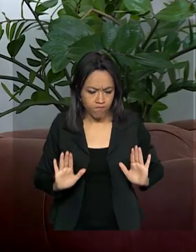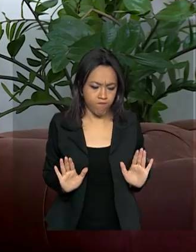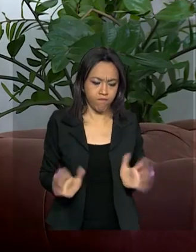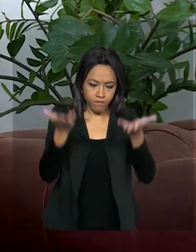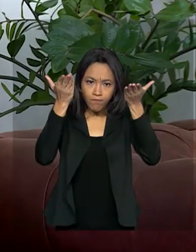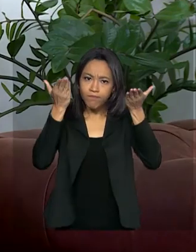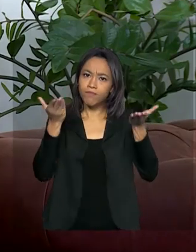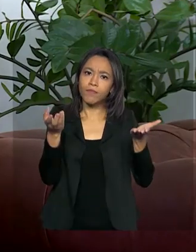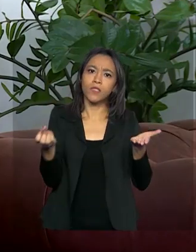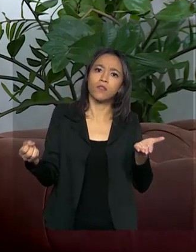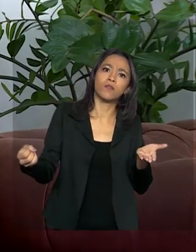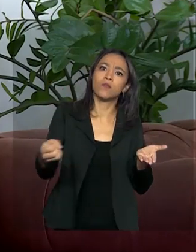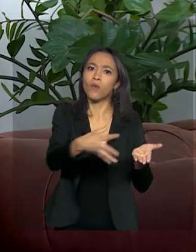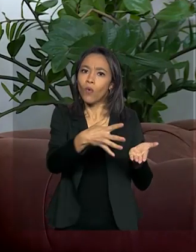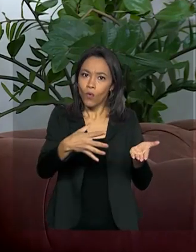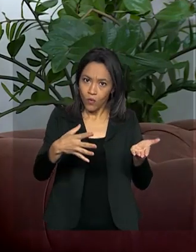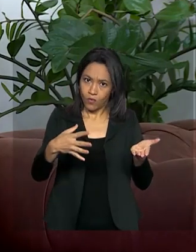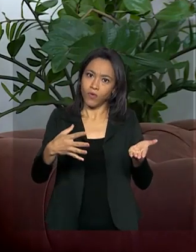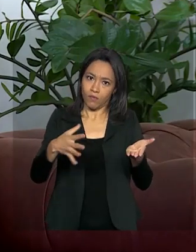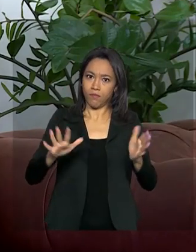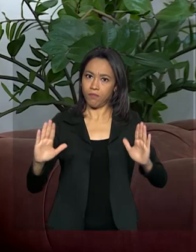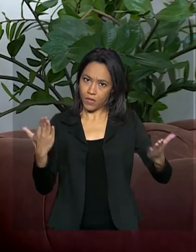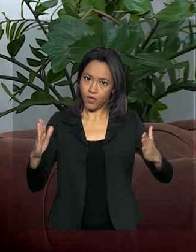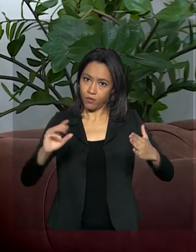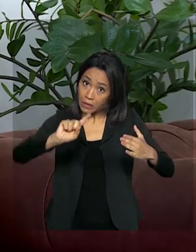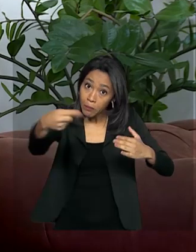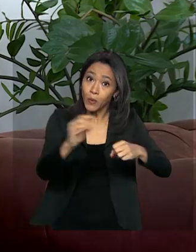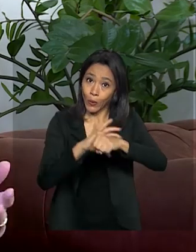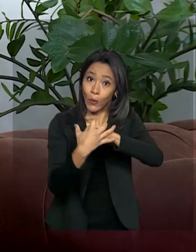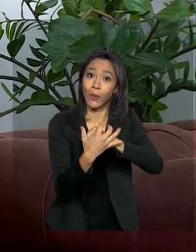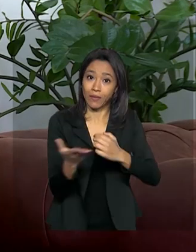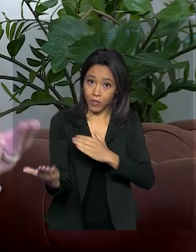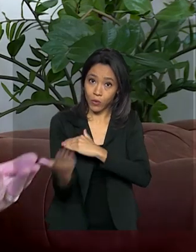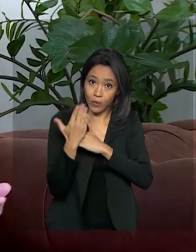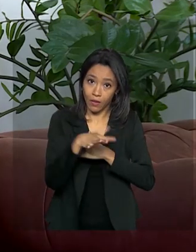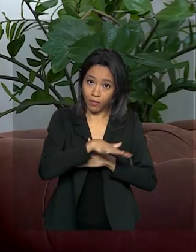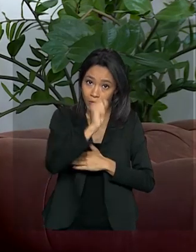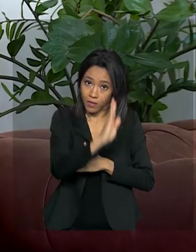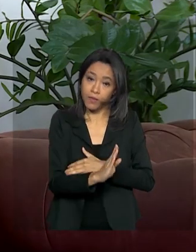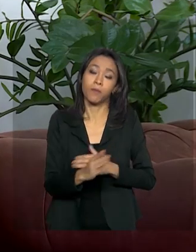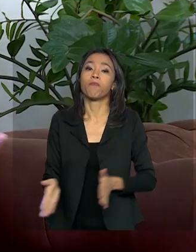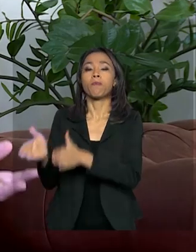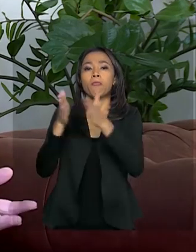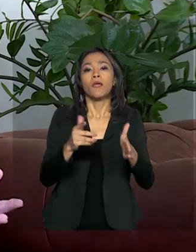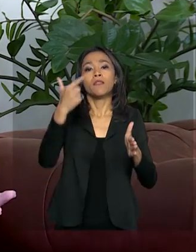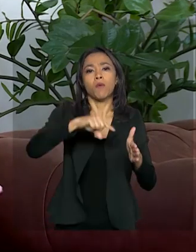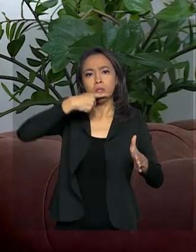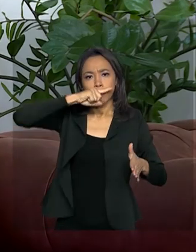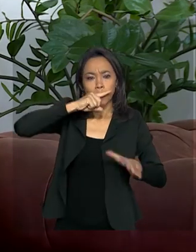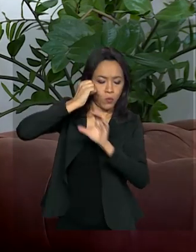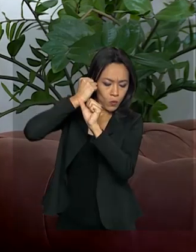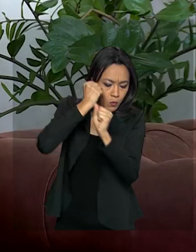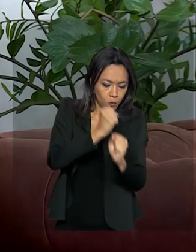alavanca desse novo momento é posso coronavírus e nós temos aí o setor sucroalcooleiro que vem